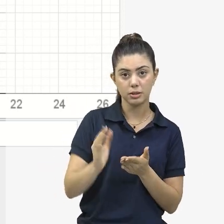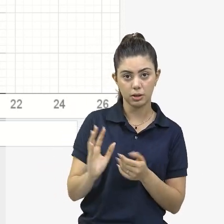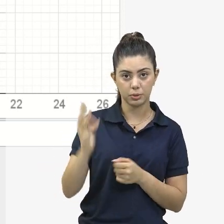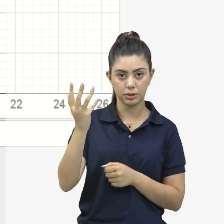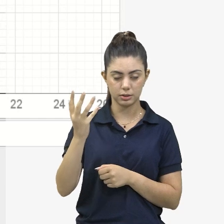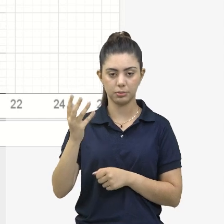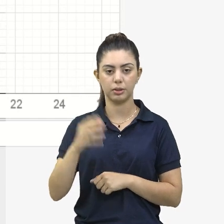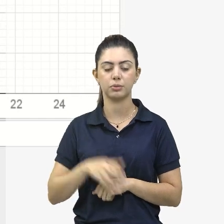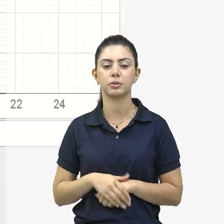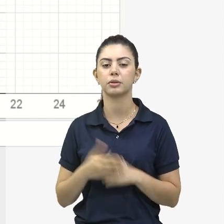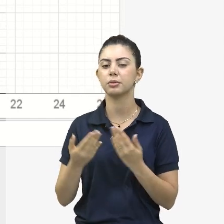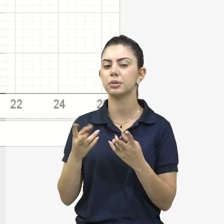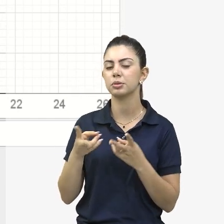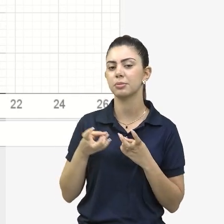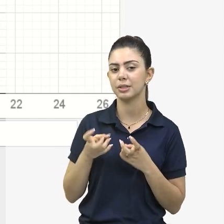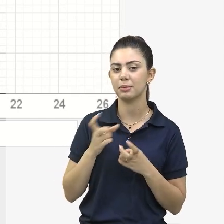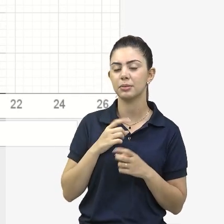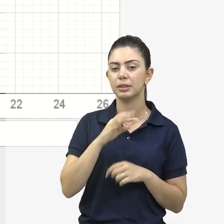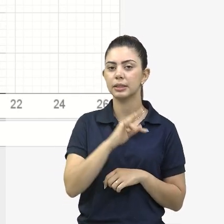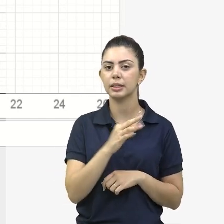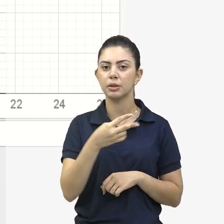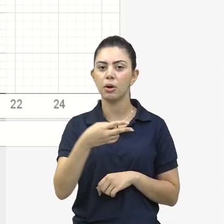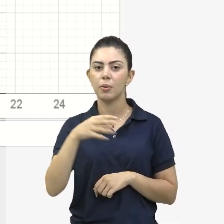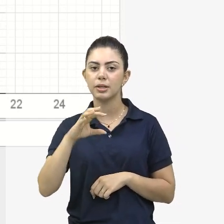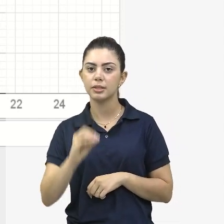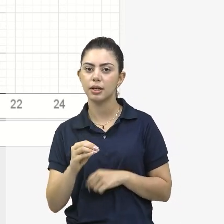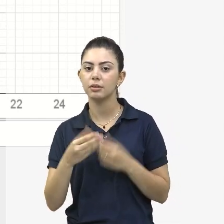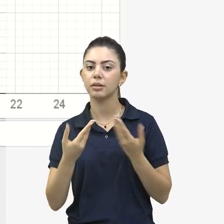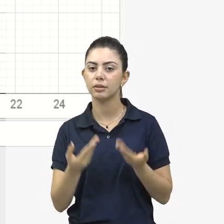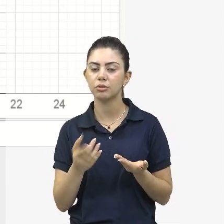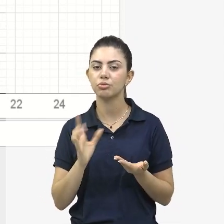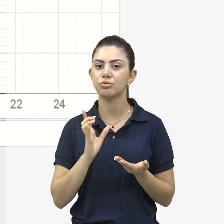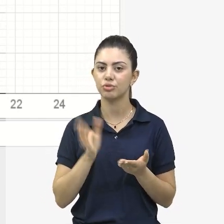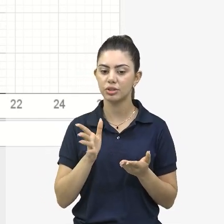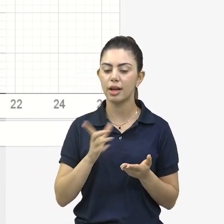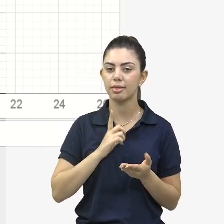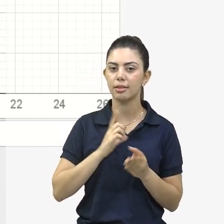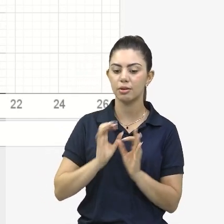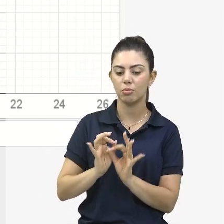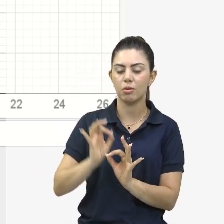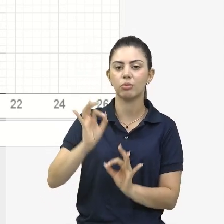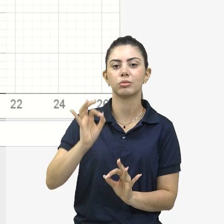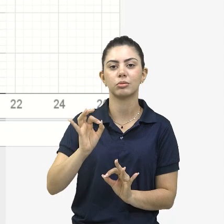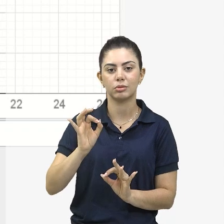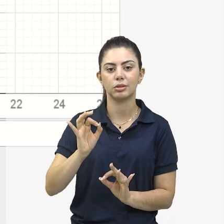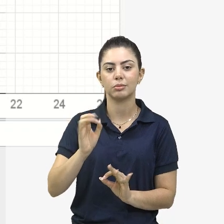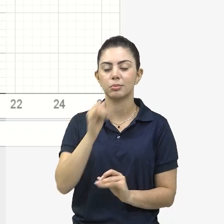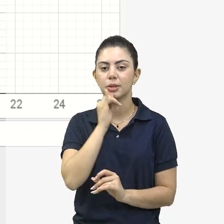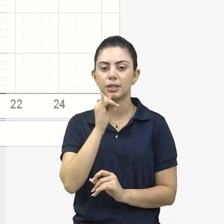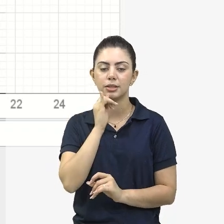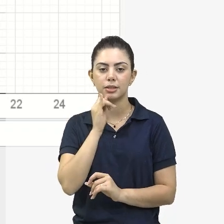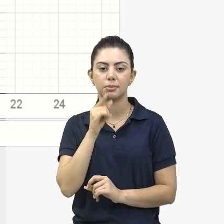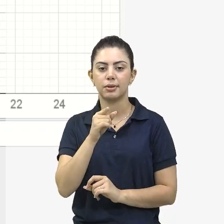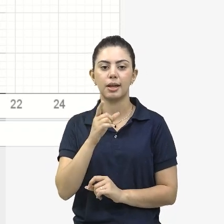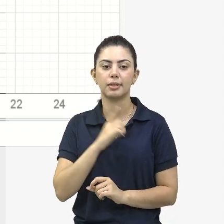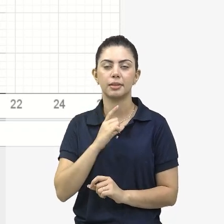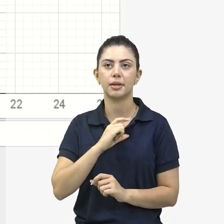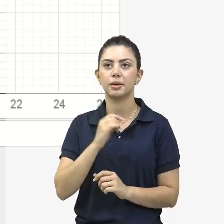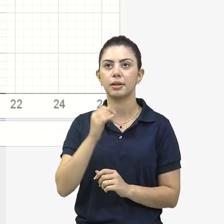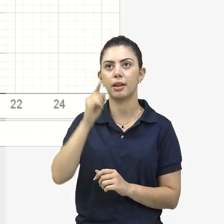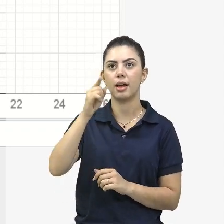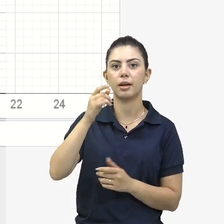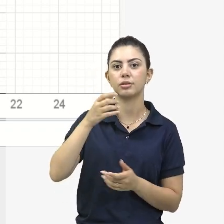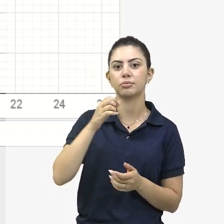A gente pode observar que quando t é zero, o objeto já se encontra numa altura aqui, né? Supondo que ele tenha sido lançado de cima de um